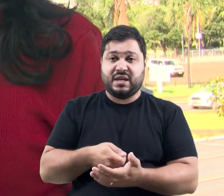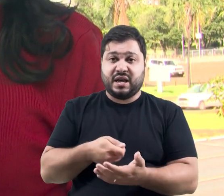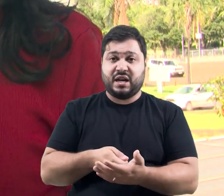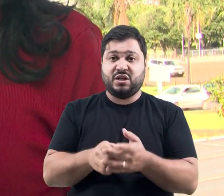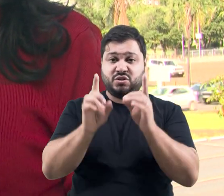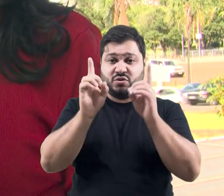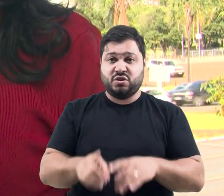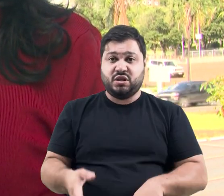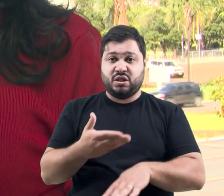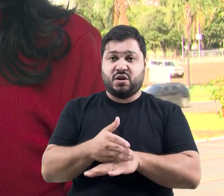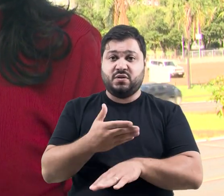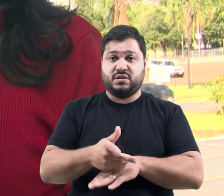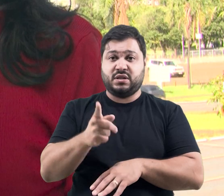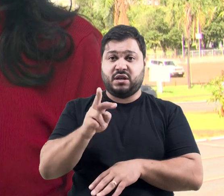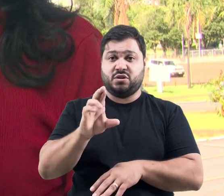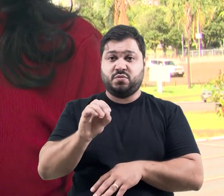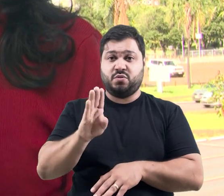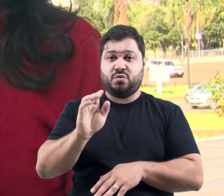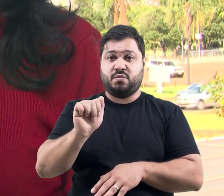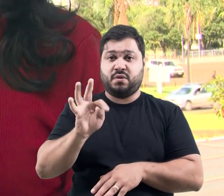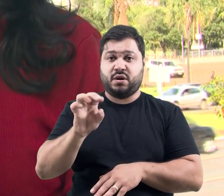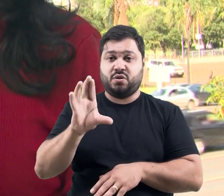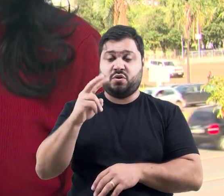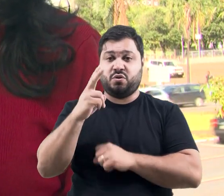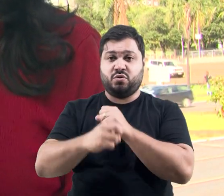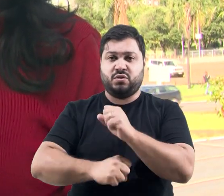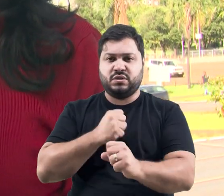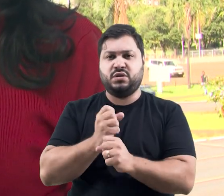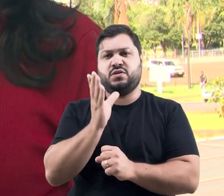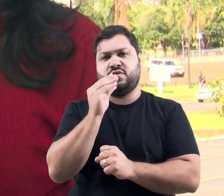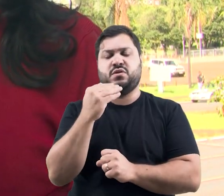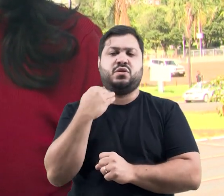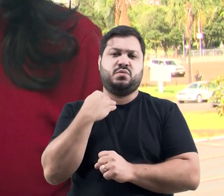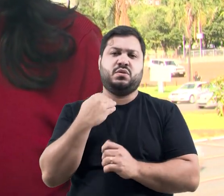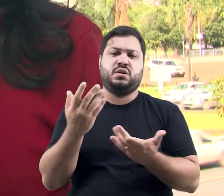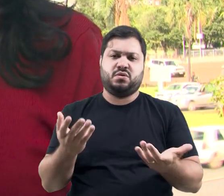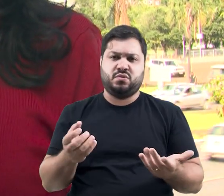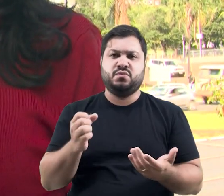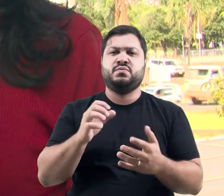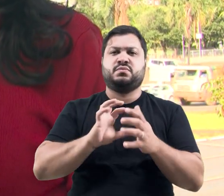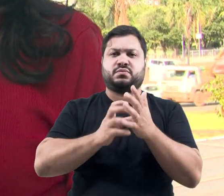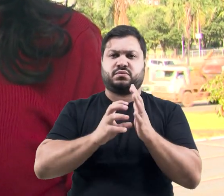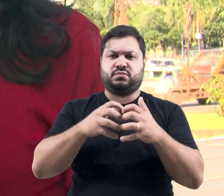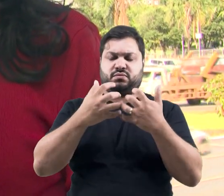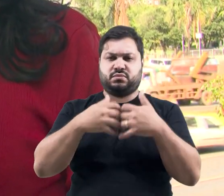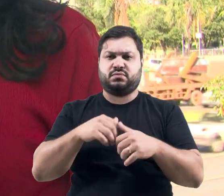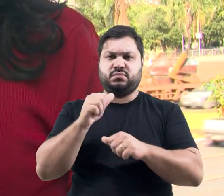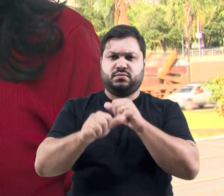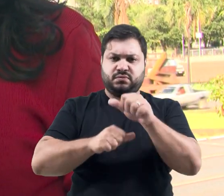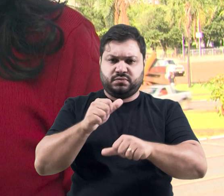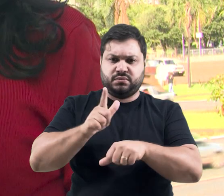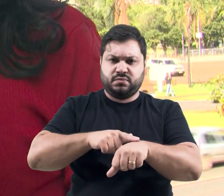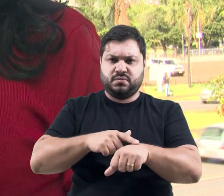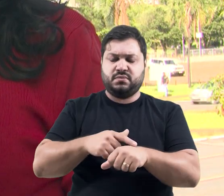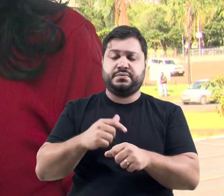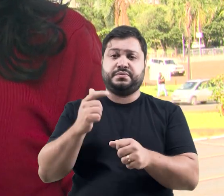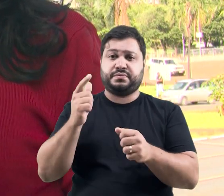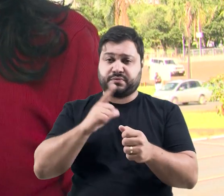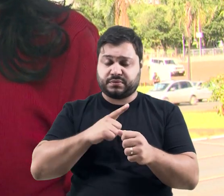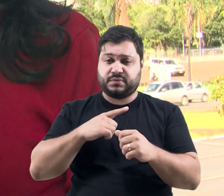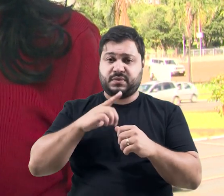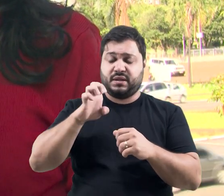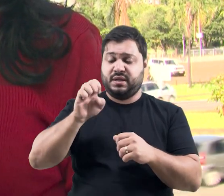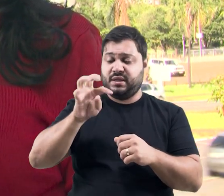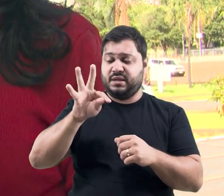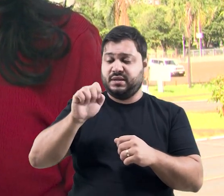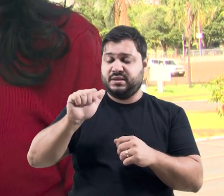pretendia que fosse assegurado o direito ao estágio probatório de 2 anos aos servidores do banco. Segundo o sindicato, a mudança no